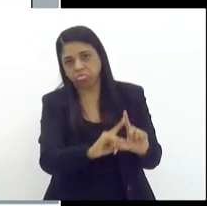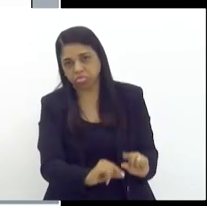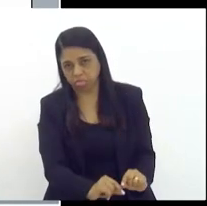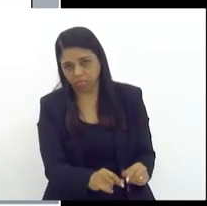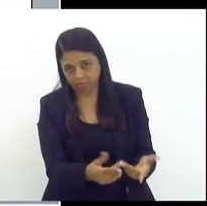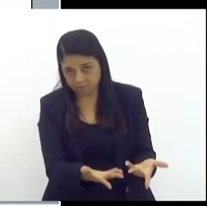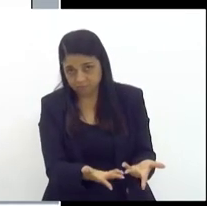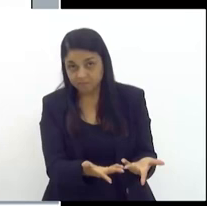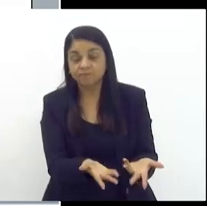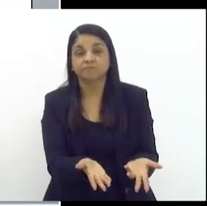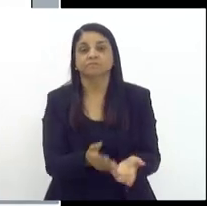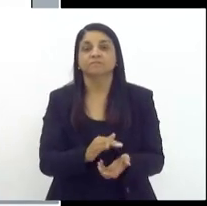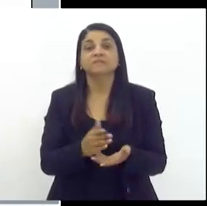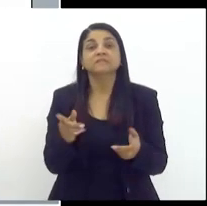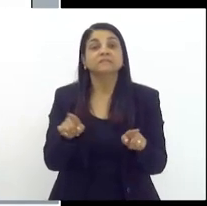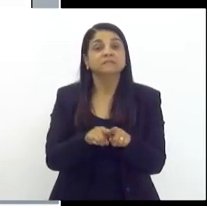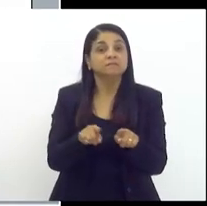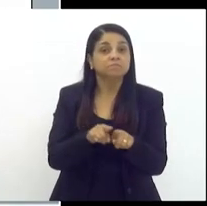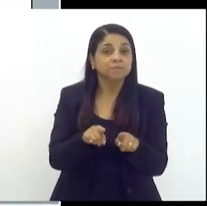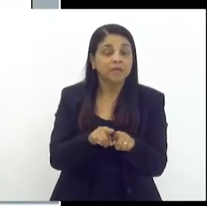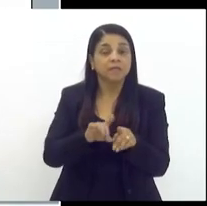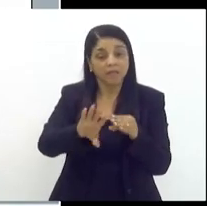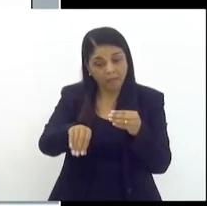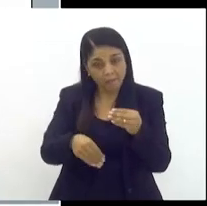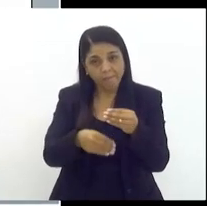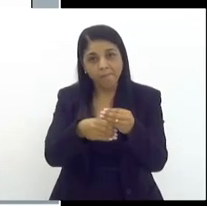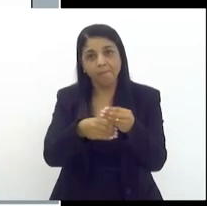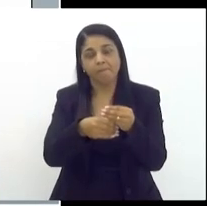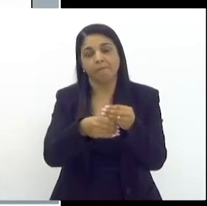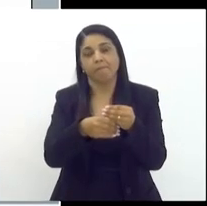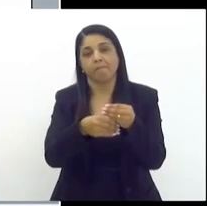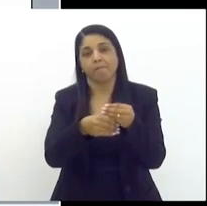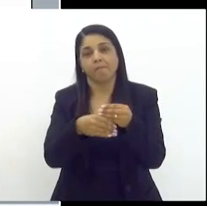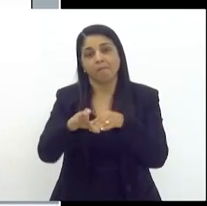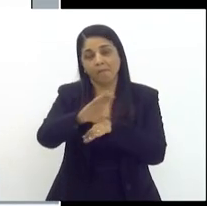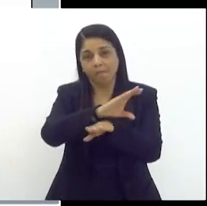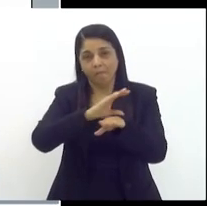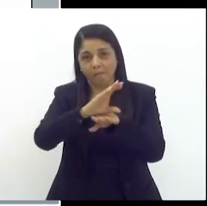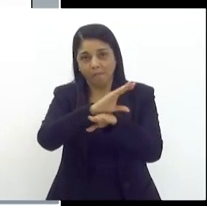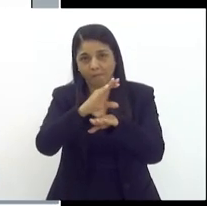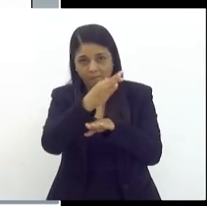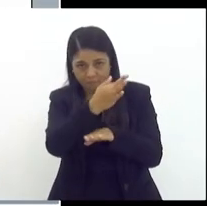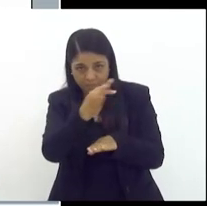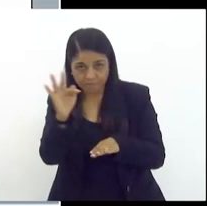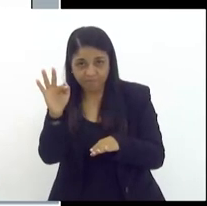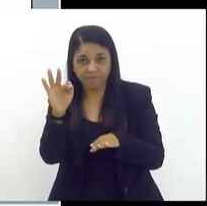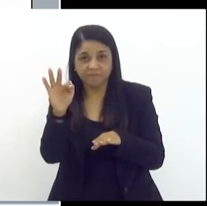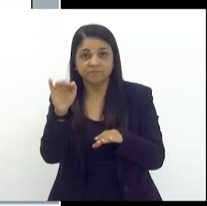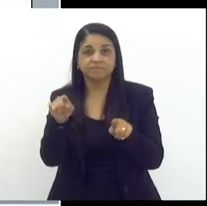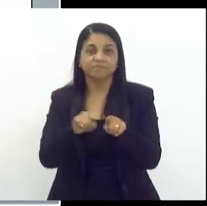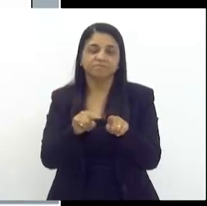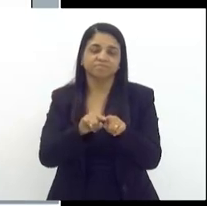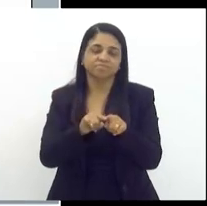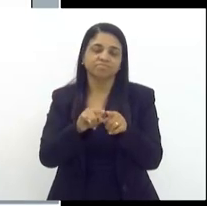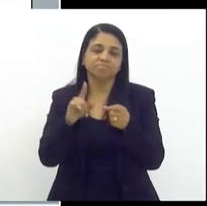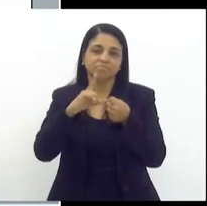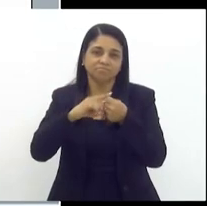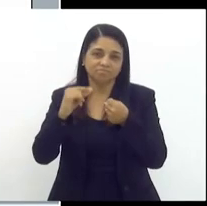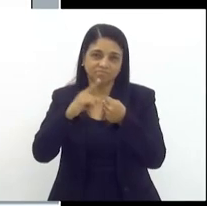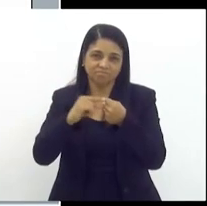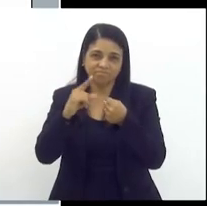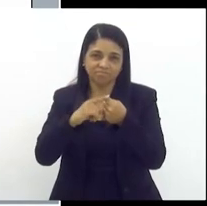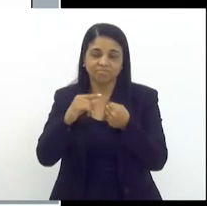e também na mesma emenda constitucional eles revogam os artigos que tinham na emenda na